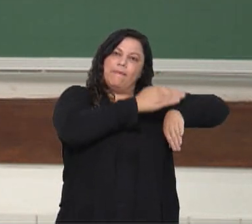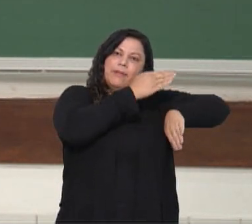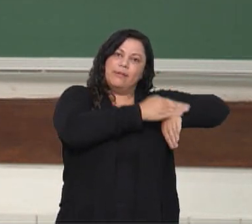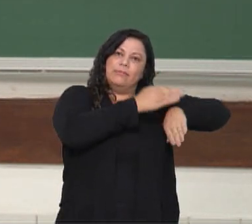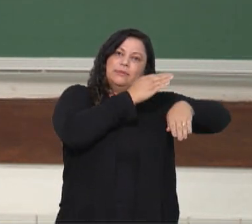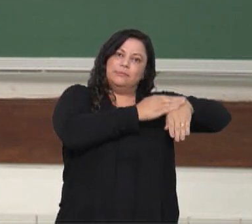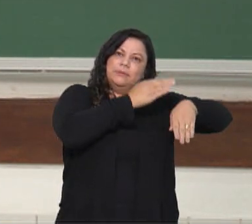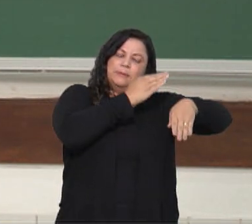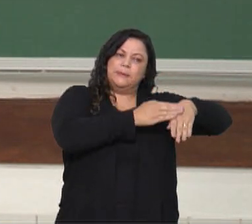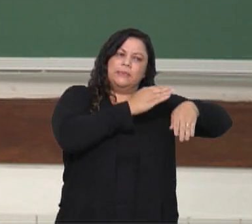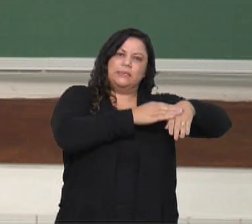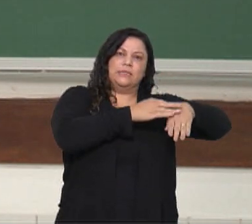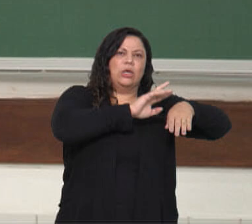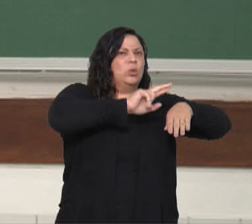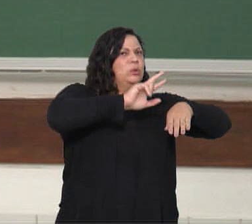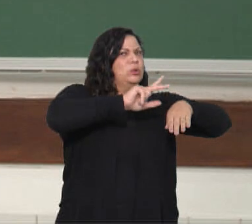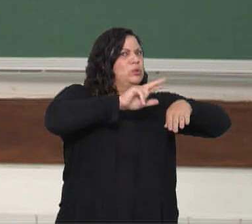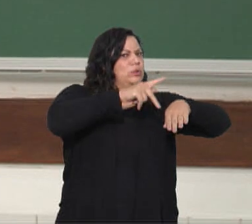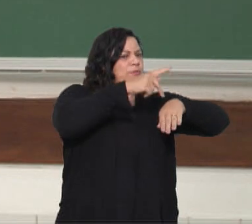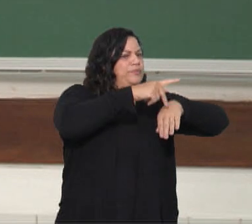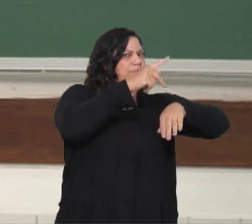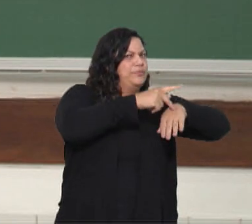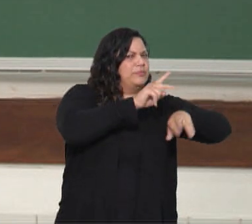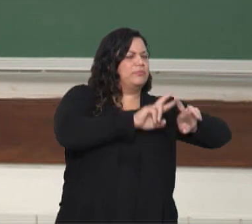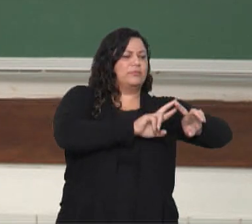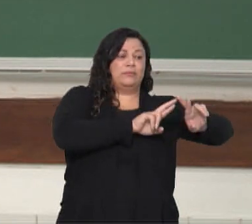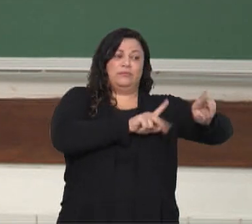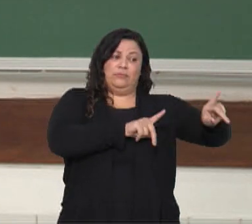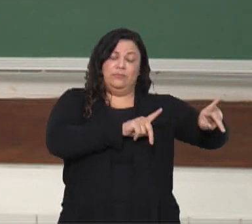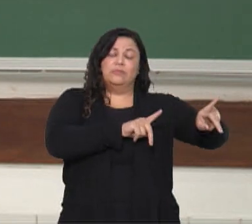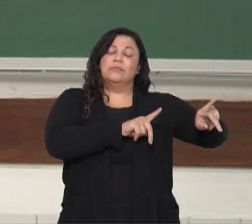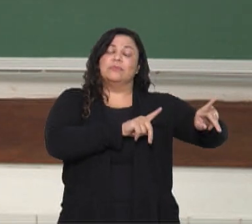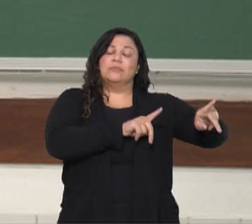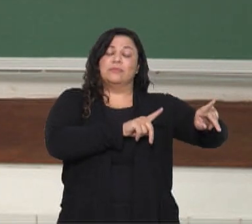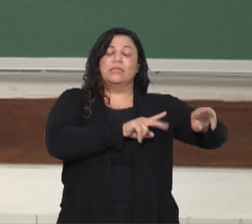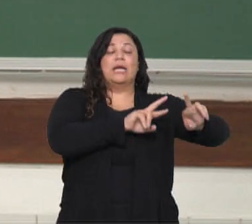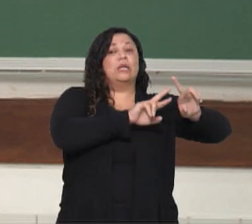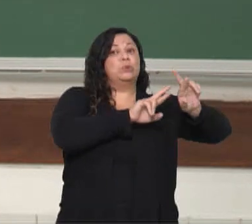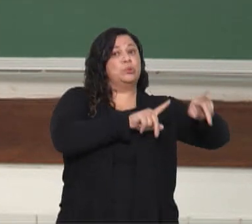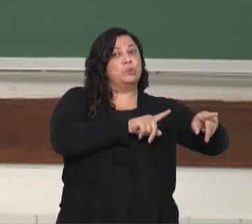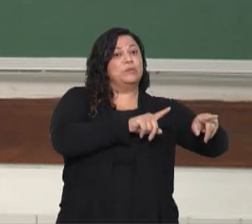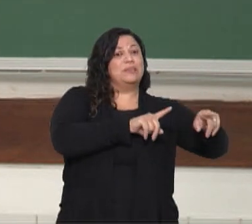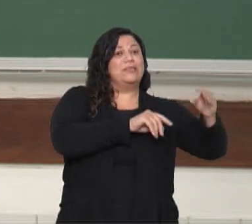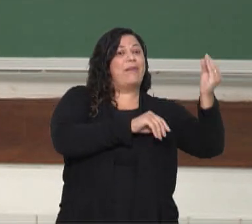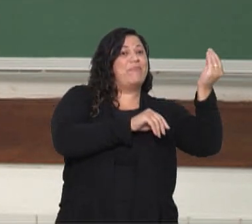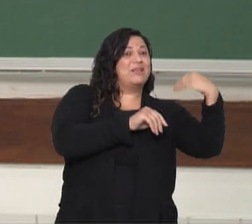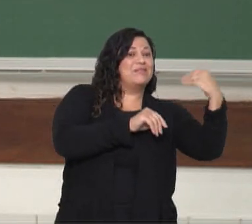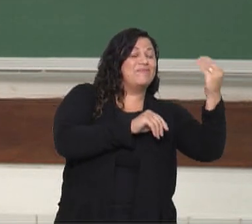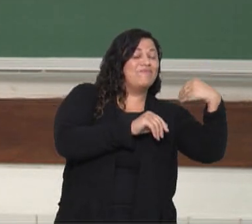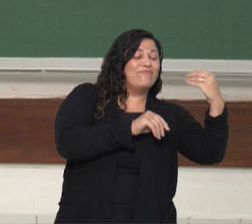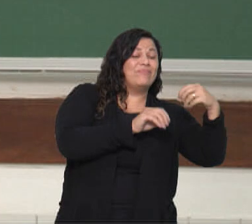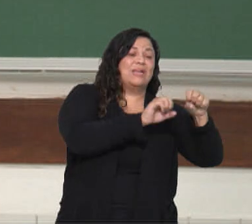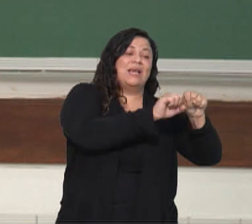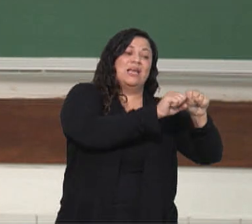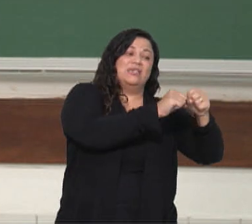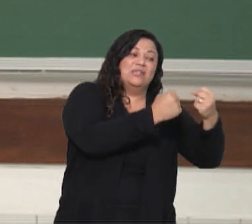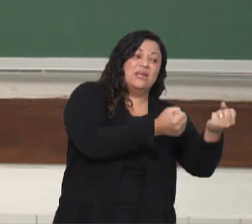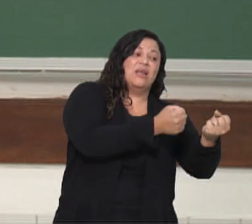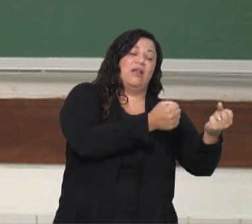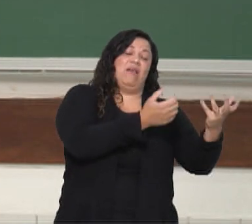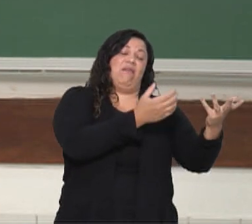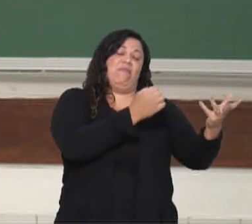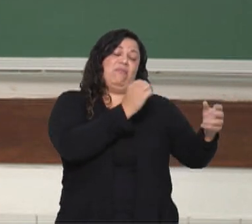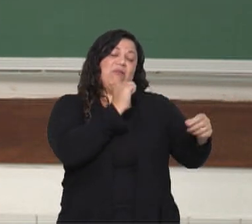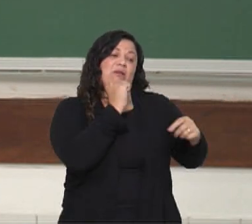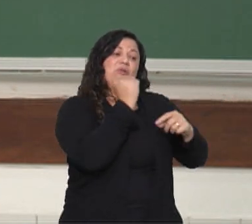sobre o quartzo, que são pedras que fazem o corte, mas elas são mais frágeis, poderia quebrar em atingir um couro